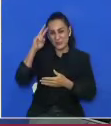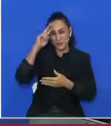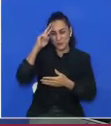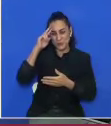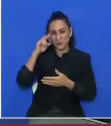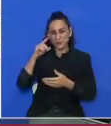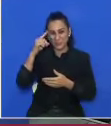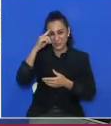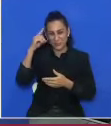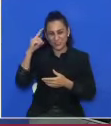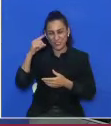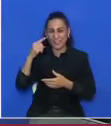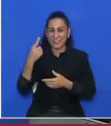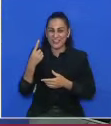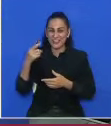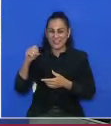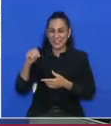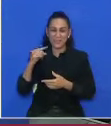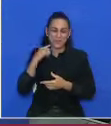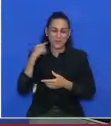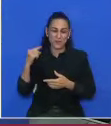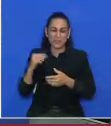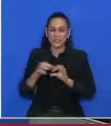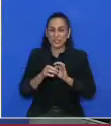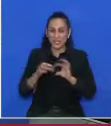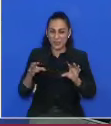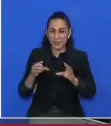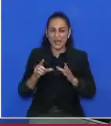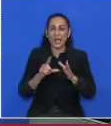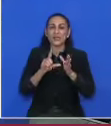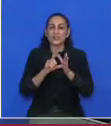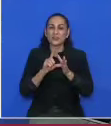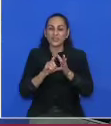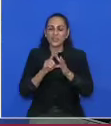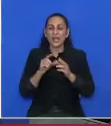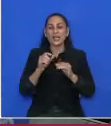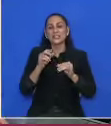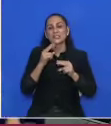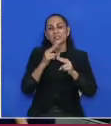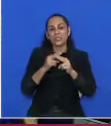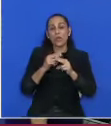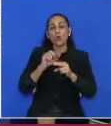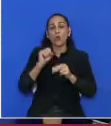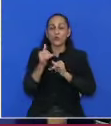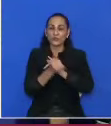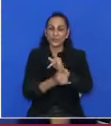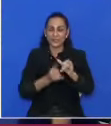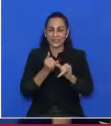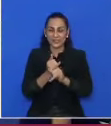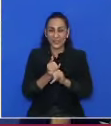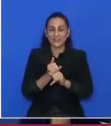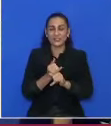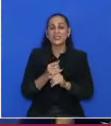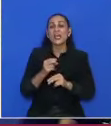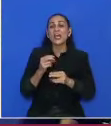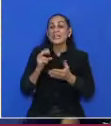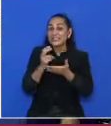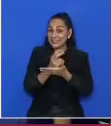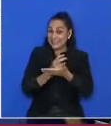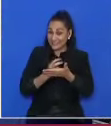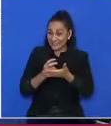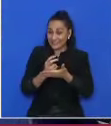10 de maio, as apostas estão disponíveis nas lotéricas e nos canais eletrônicos das Loterias Caixa. Quina de São